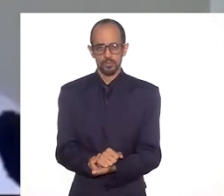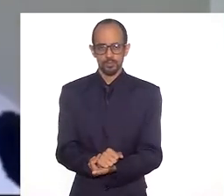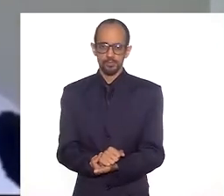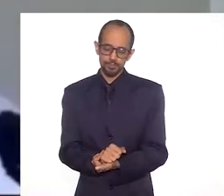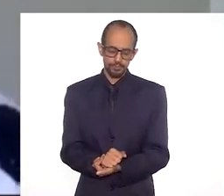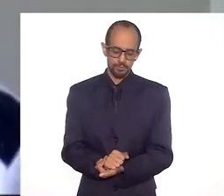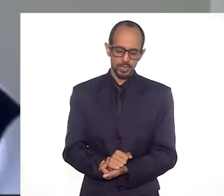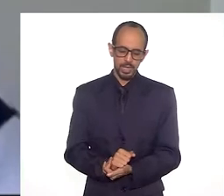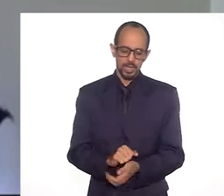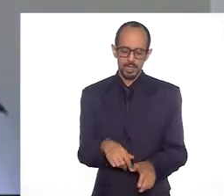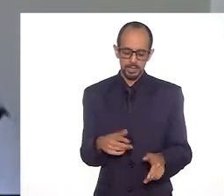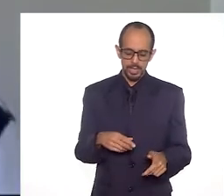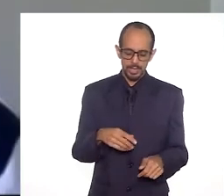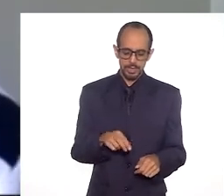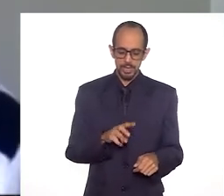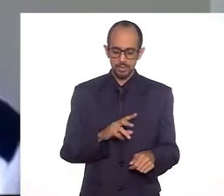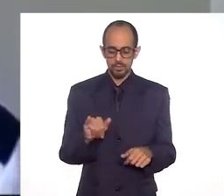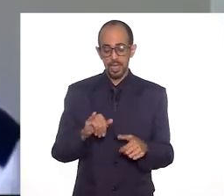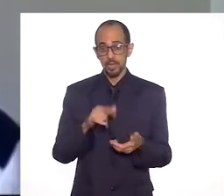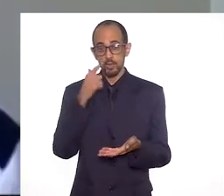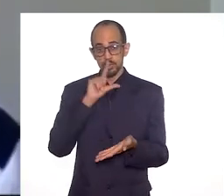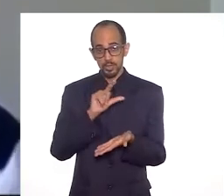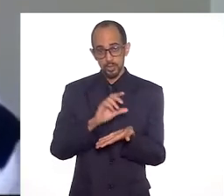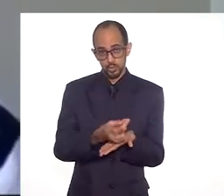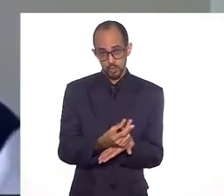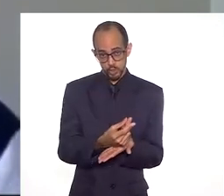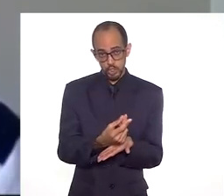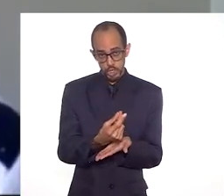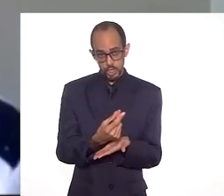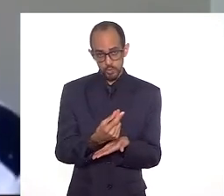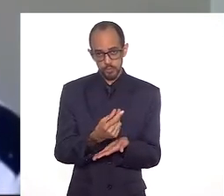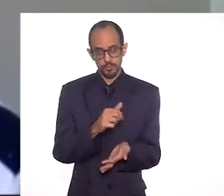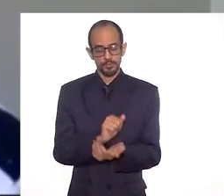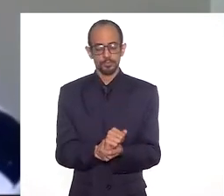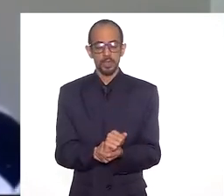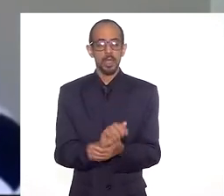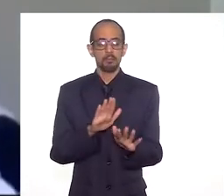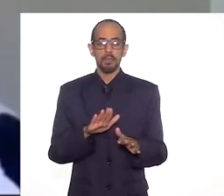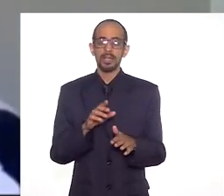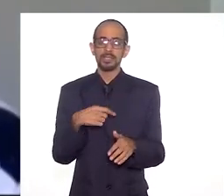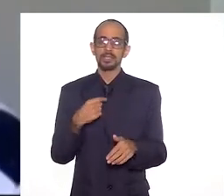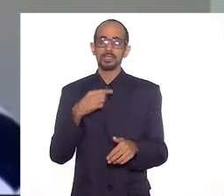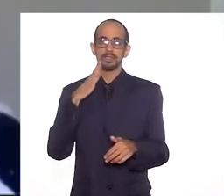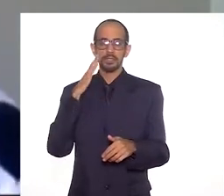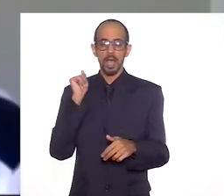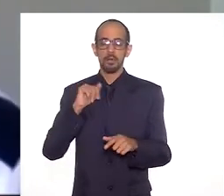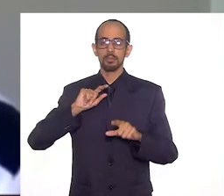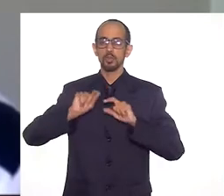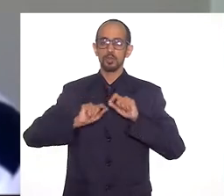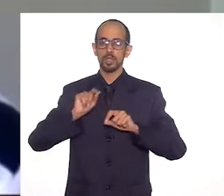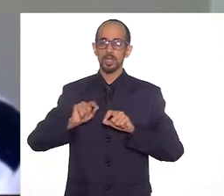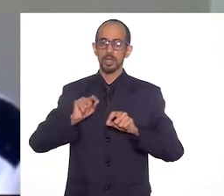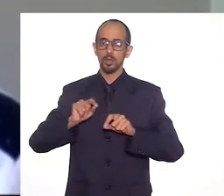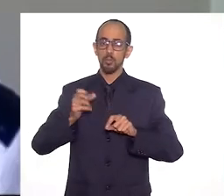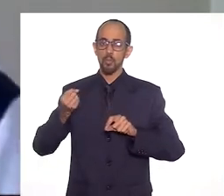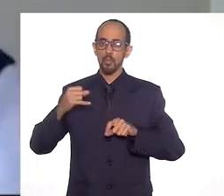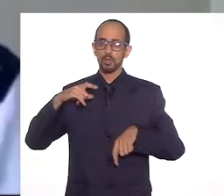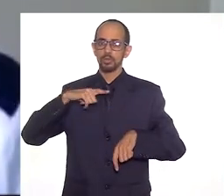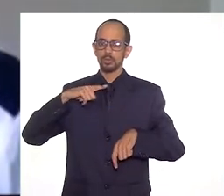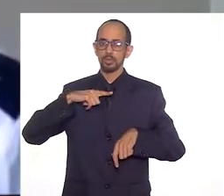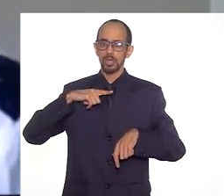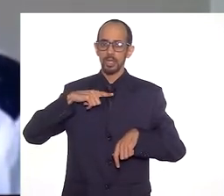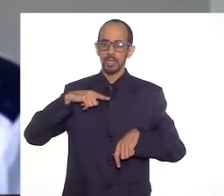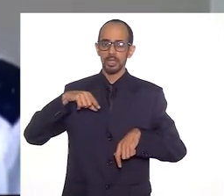de chamadas públicas. E aí, o que falta é capital de giro, porque a gente sabe que quando tem essas questões das chamadas públicas,